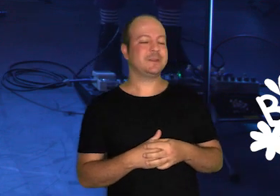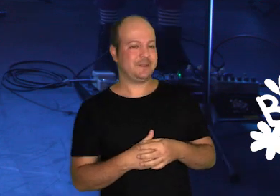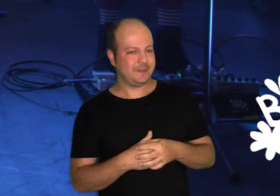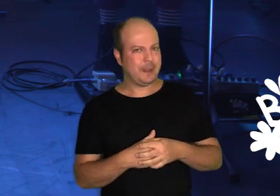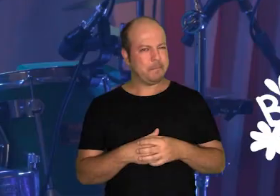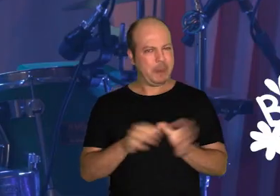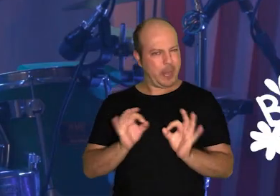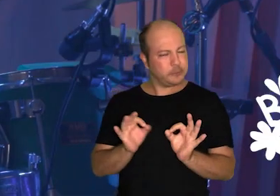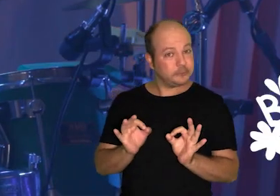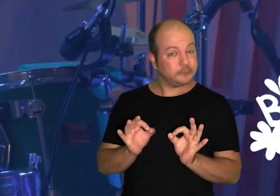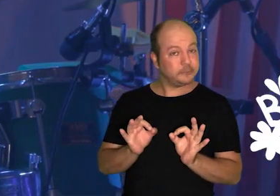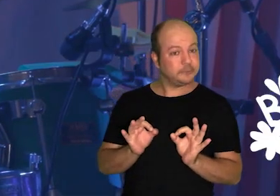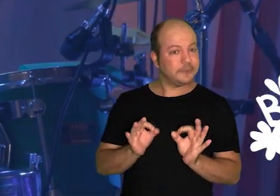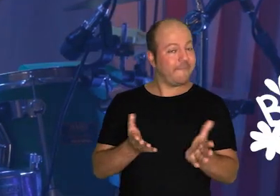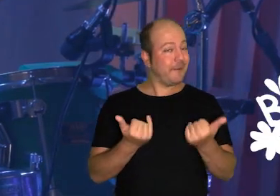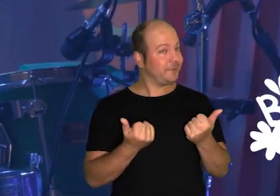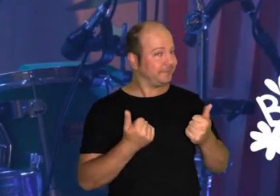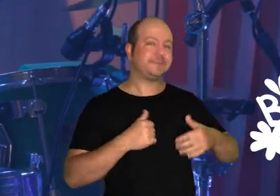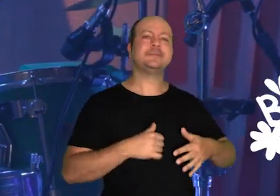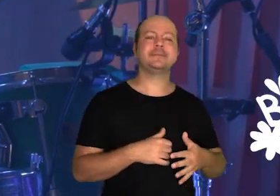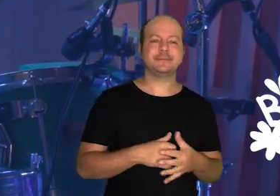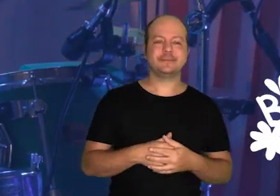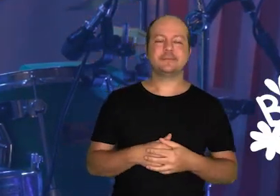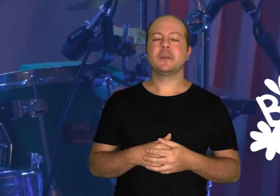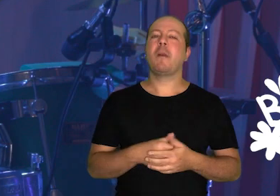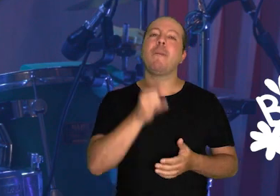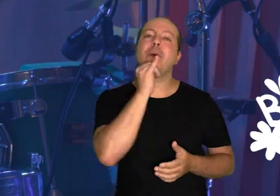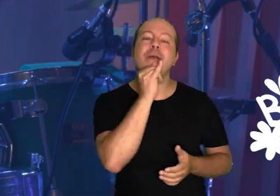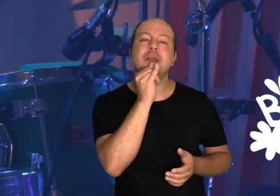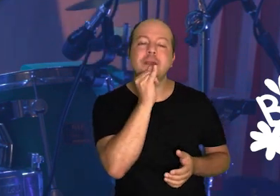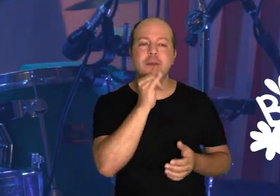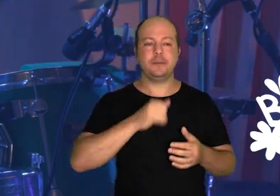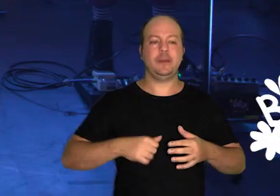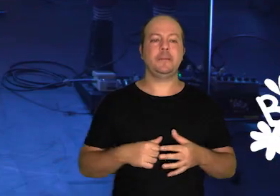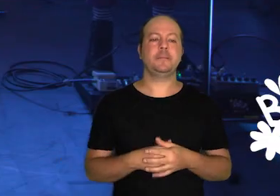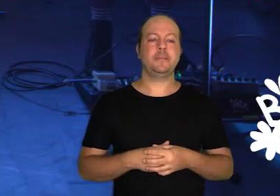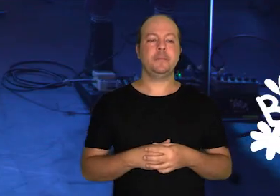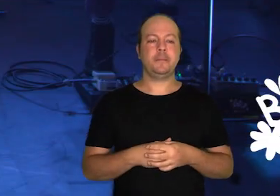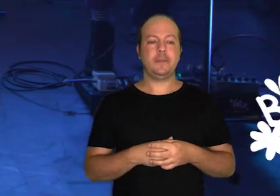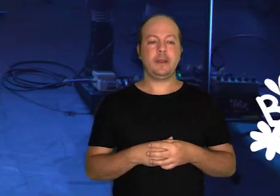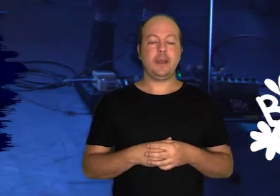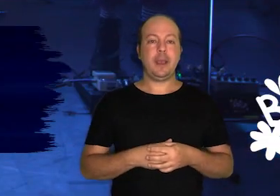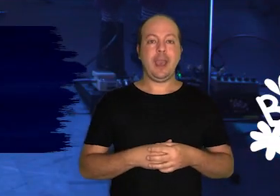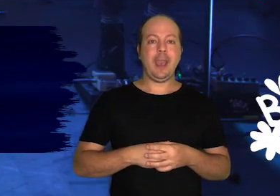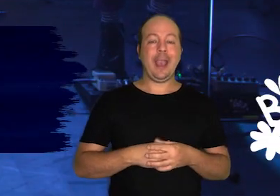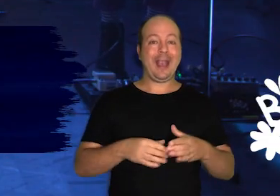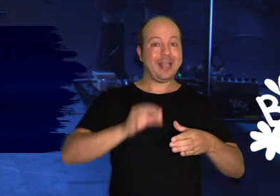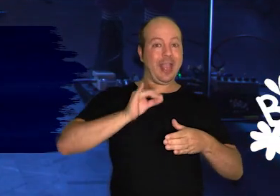Vocês estão preparados? Vamos lá, né? Como, por exemplo, em uma